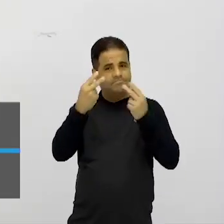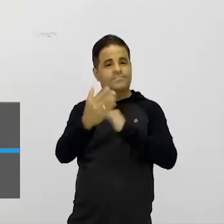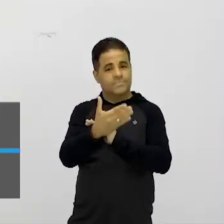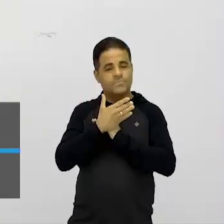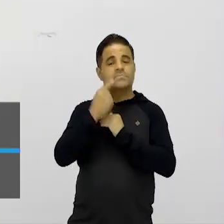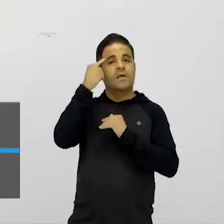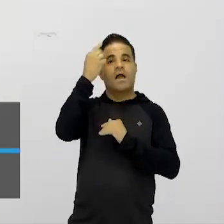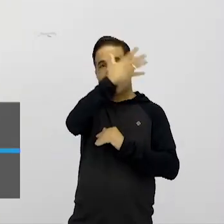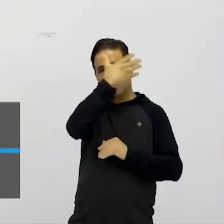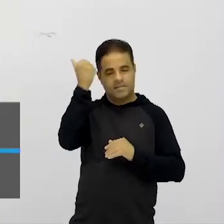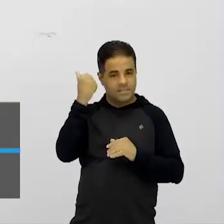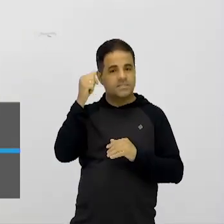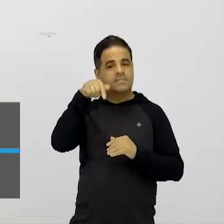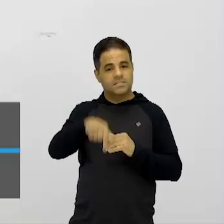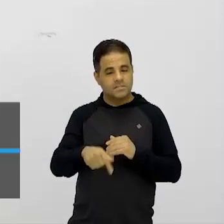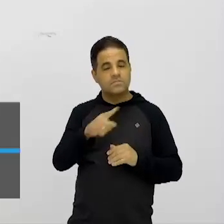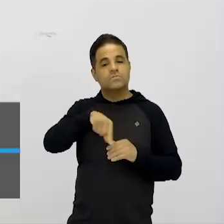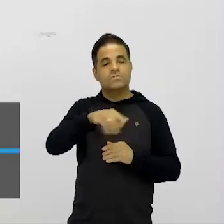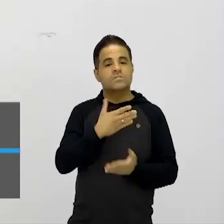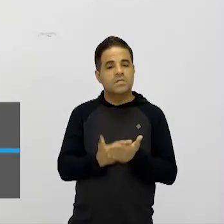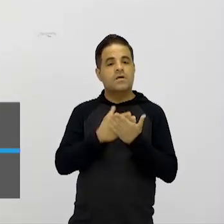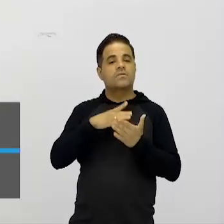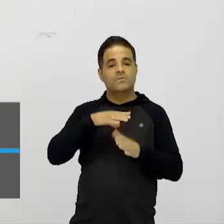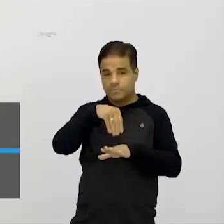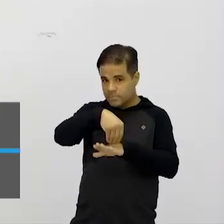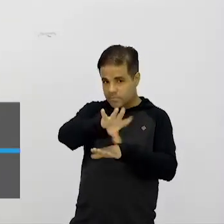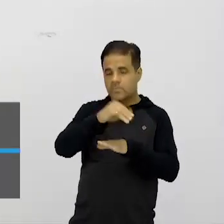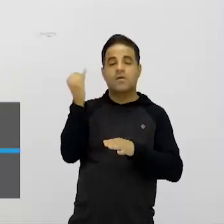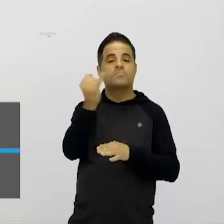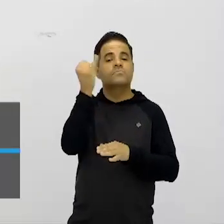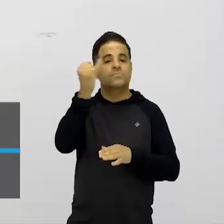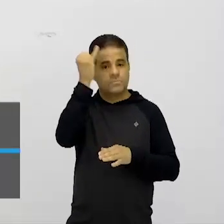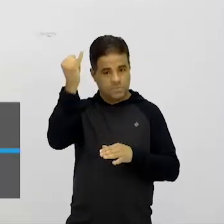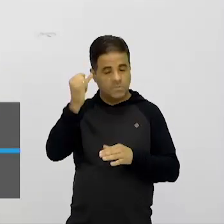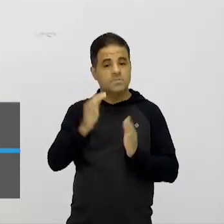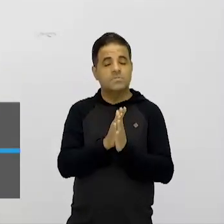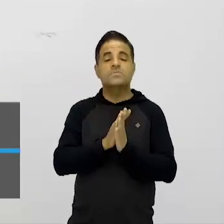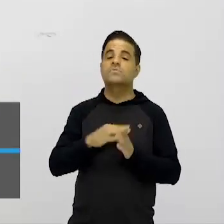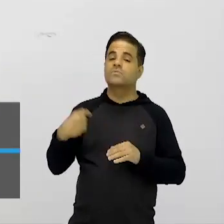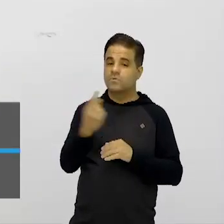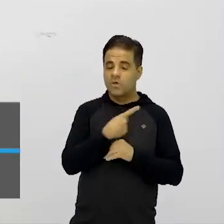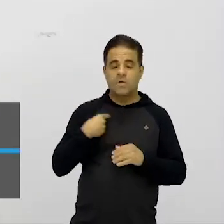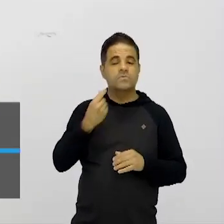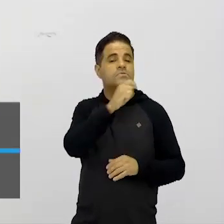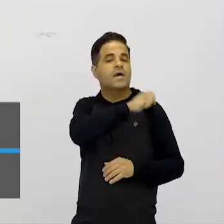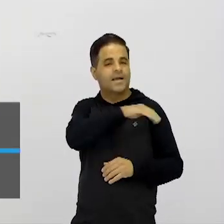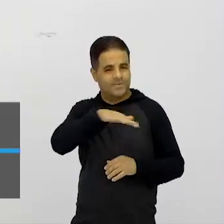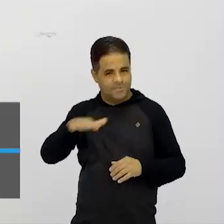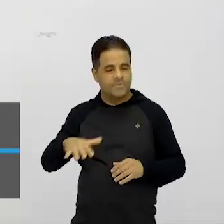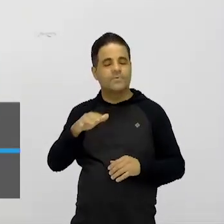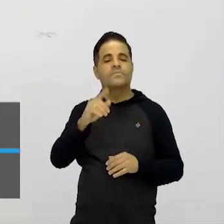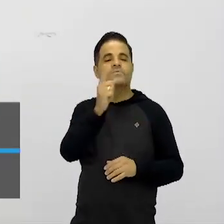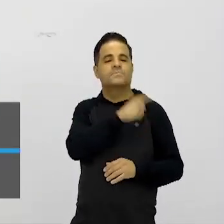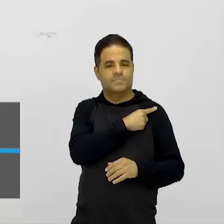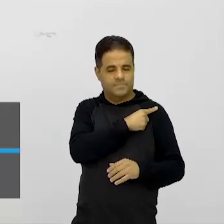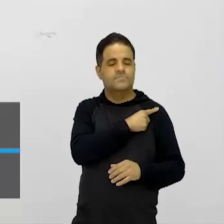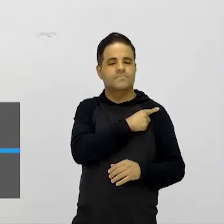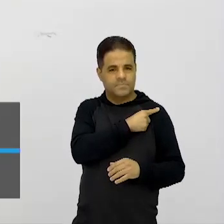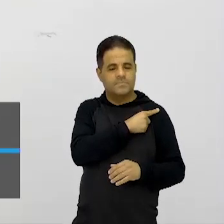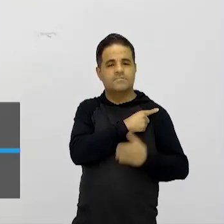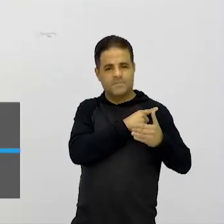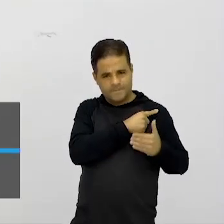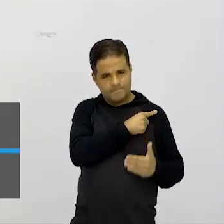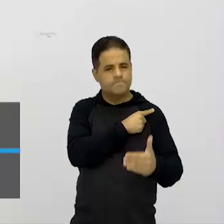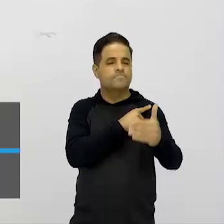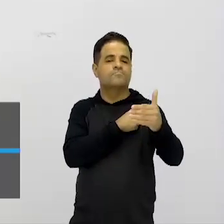eu me esqueça, para a gente começar a nossa aula, eu tenho um recado muito importante para os nossos alunos da primeira série do ensino